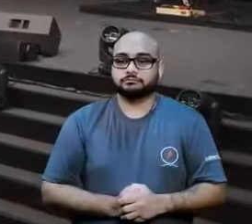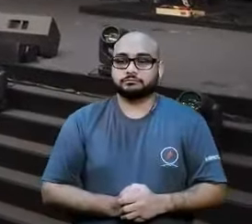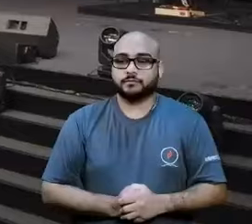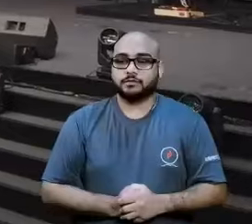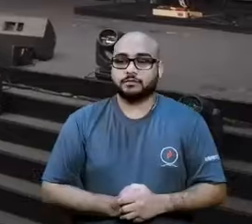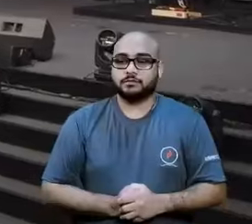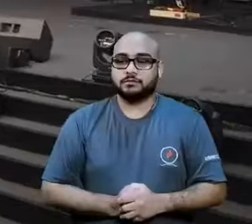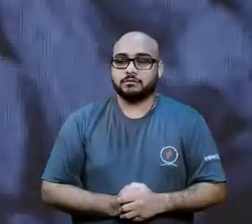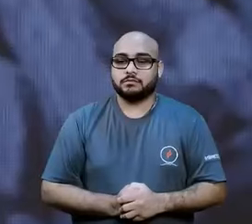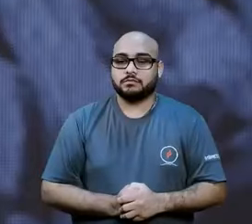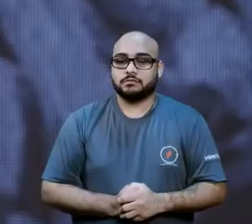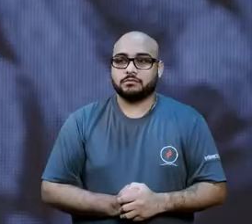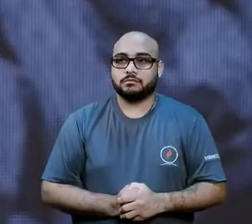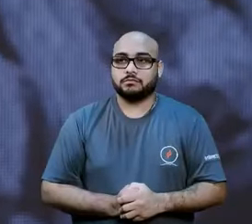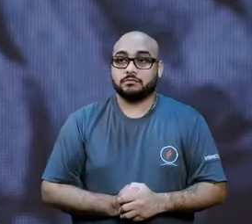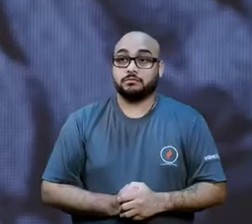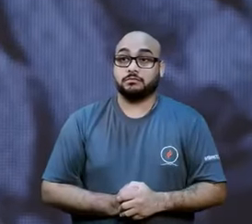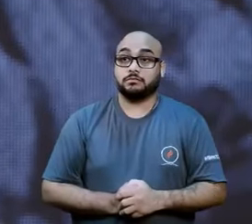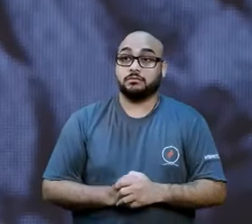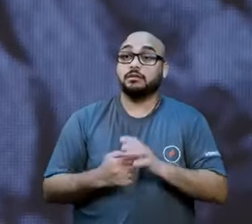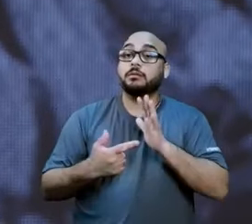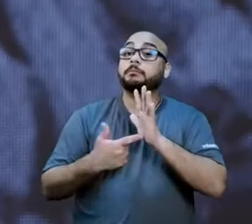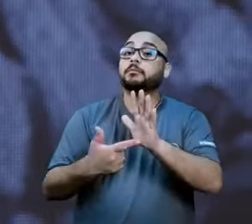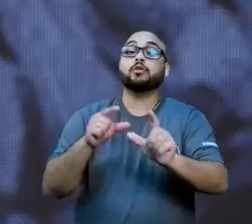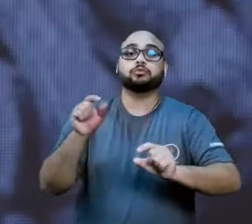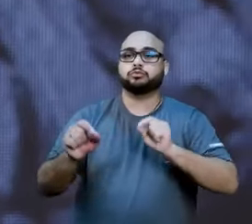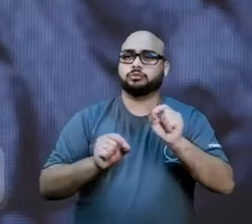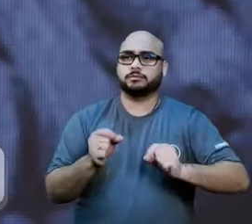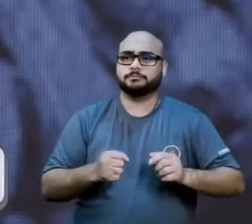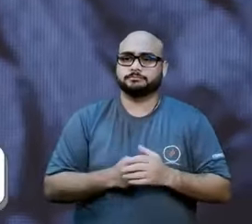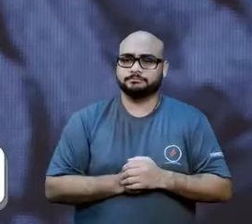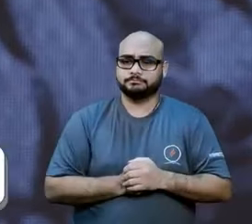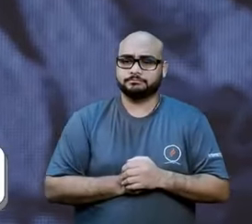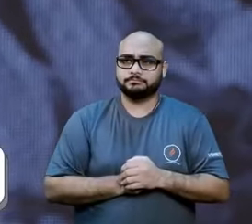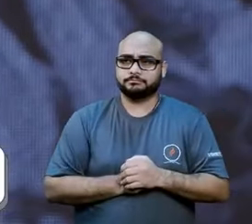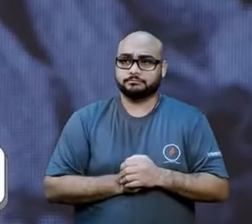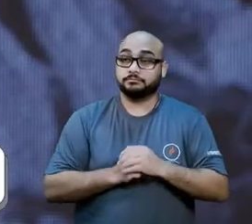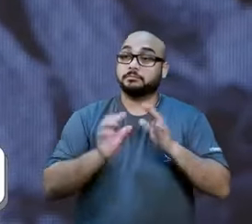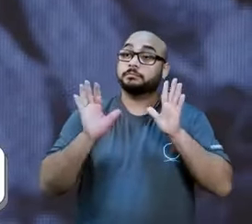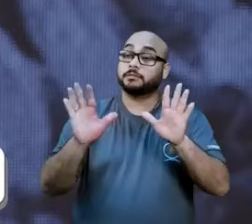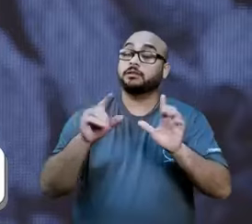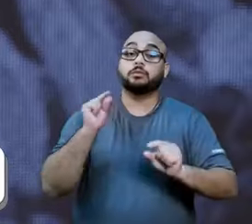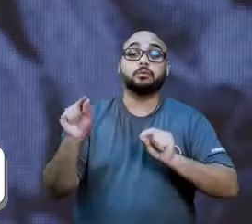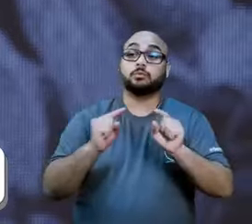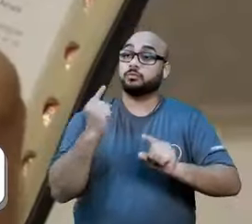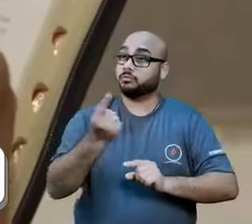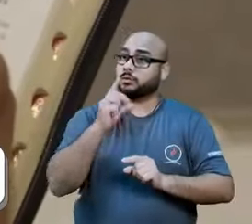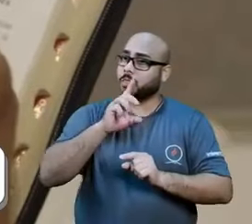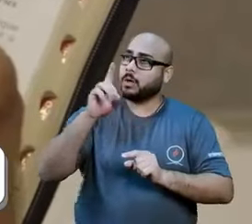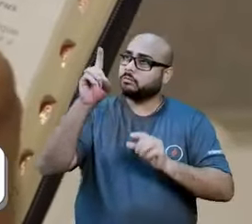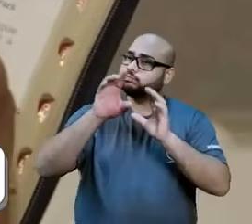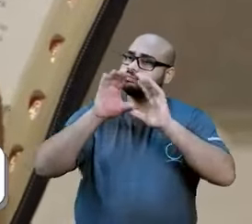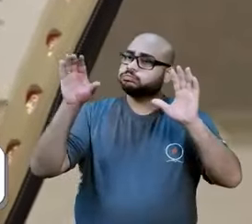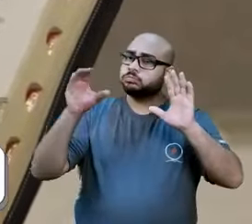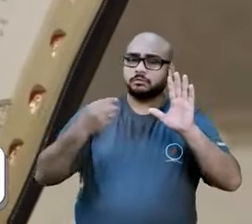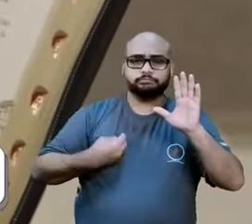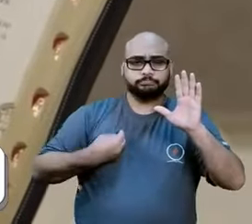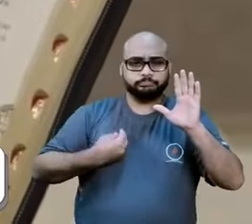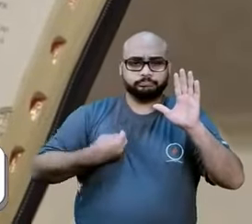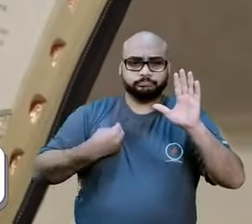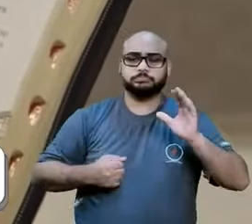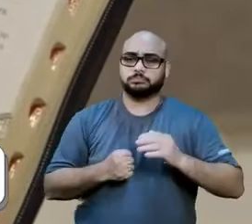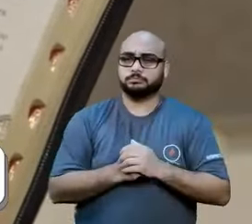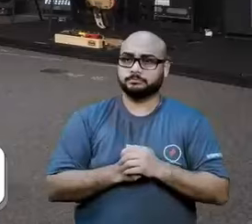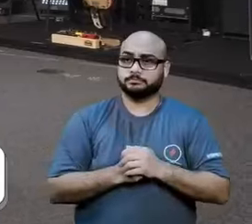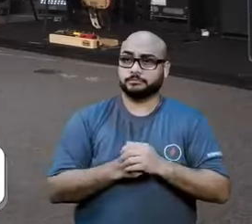3 diz assim o texto da palavra mas o nosso Deus está nos céus e faz